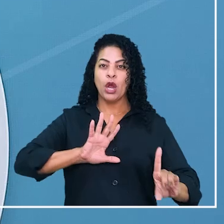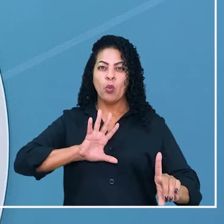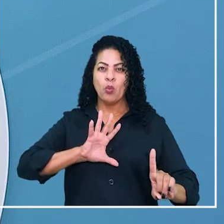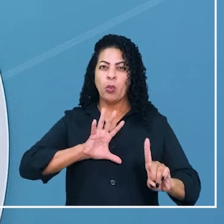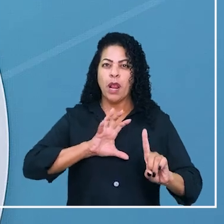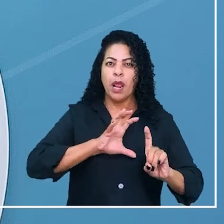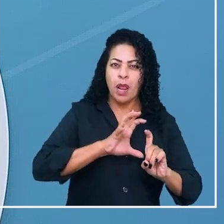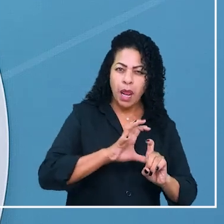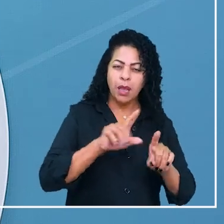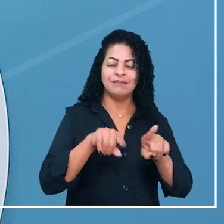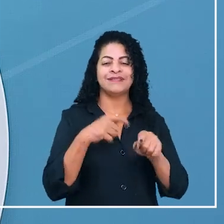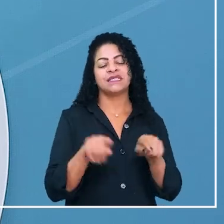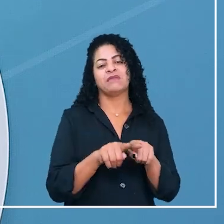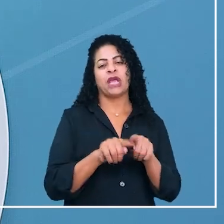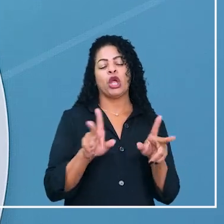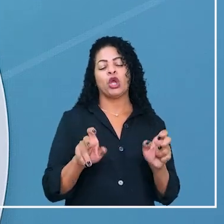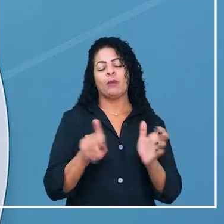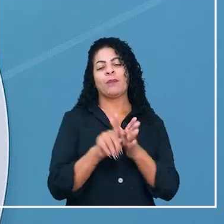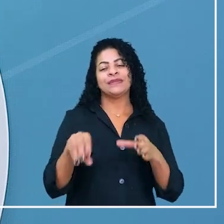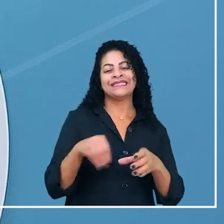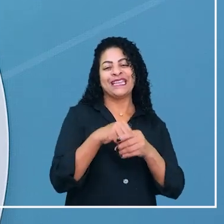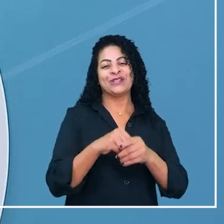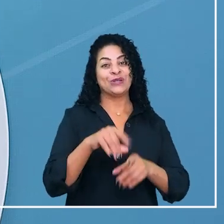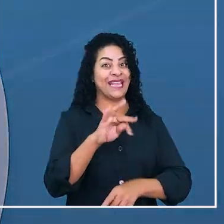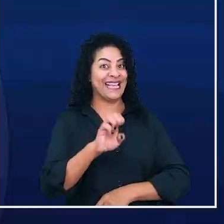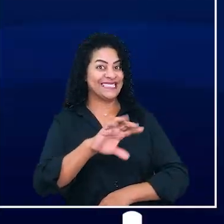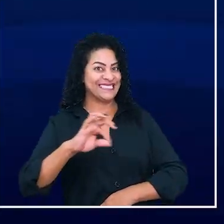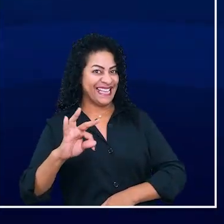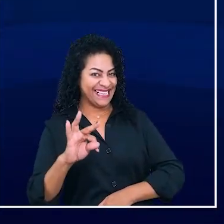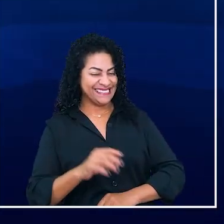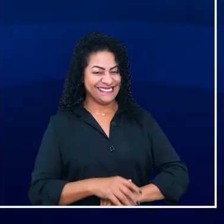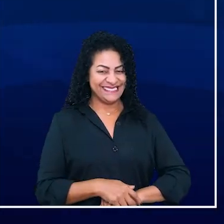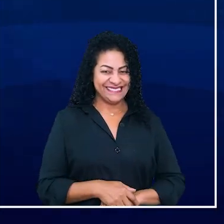moral e sexual é tema de audiência pública no TST.